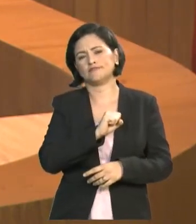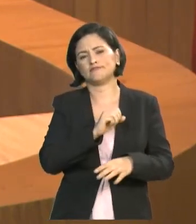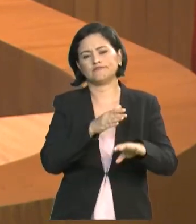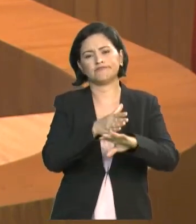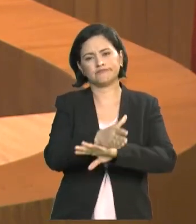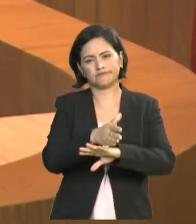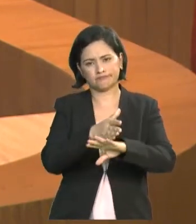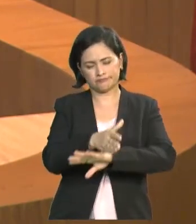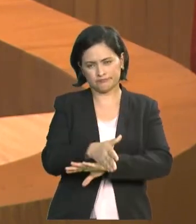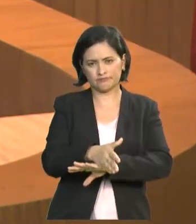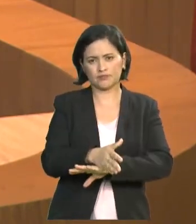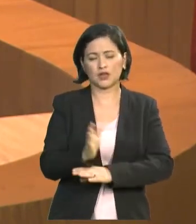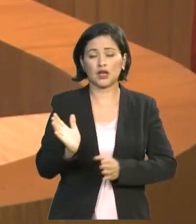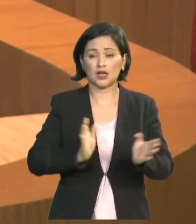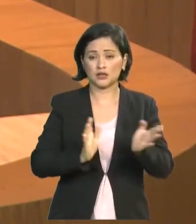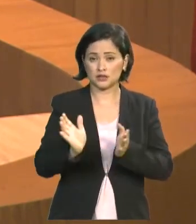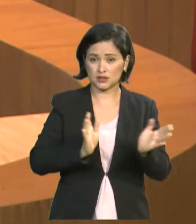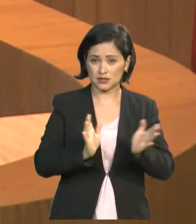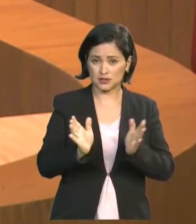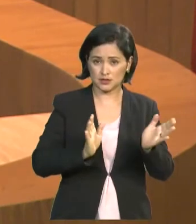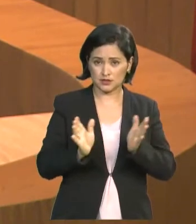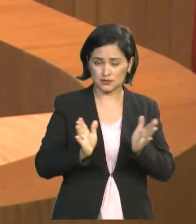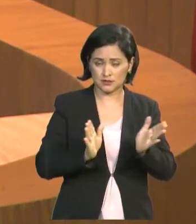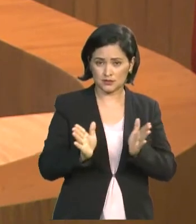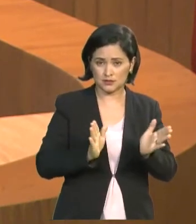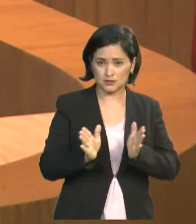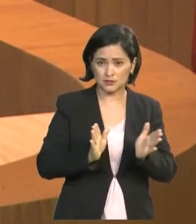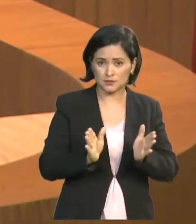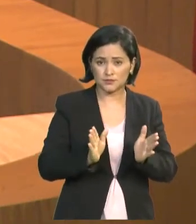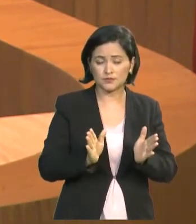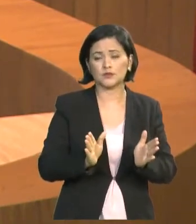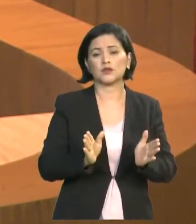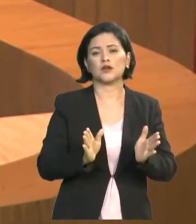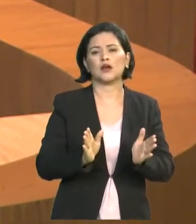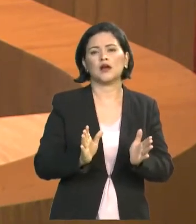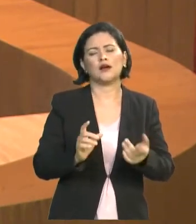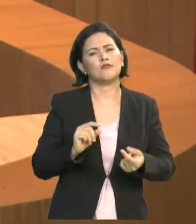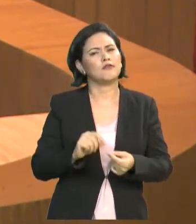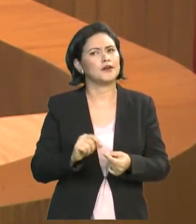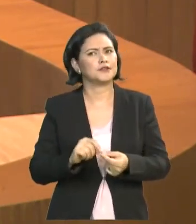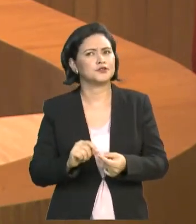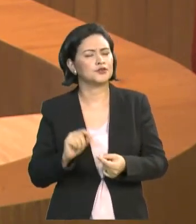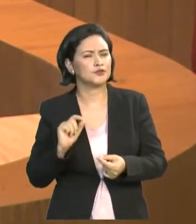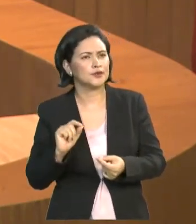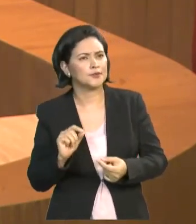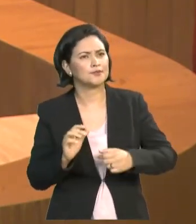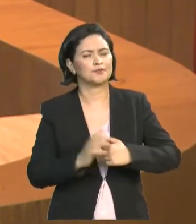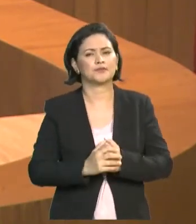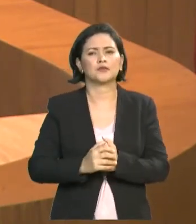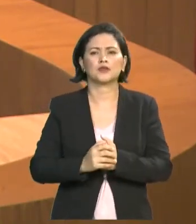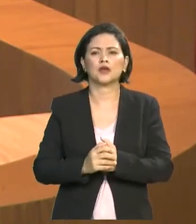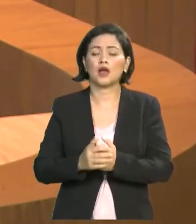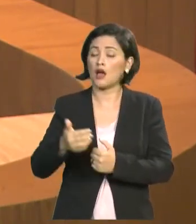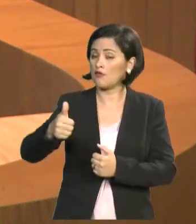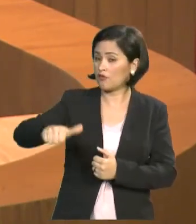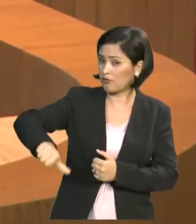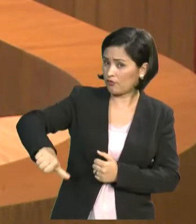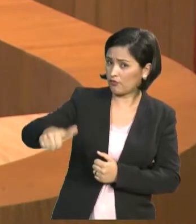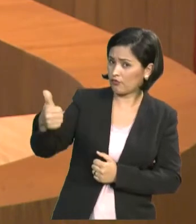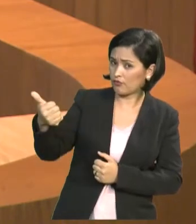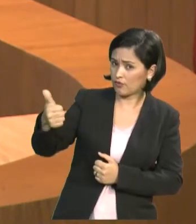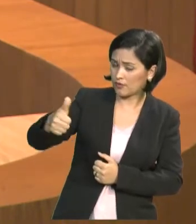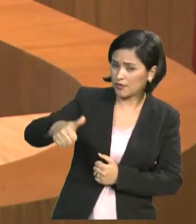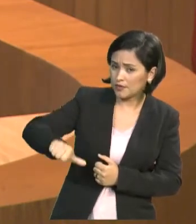aos serviços ofertados pelo departamento para a realização de vistorias,